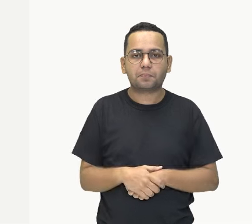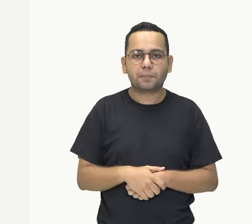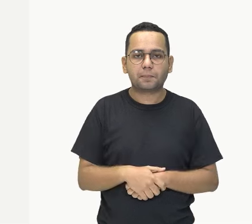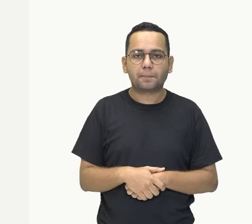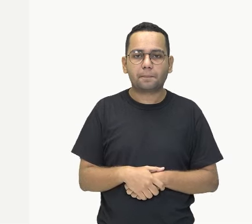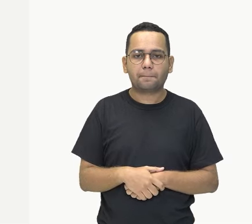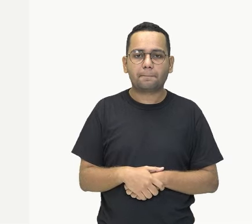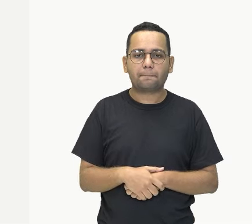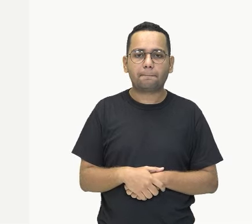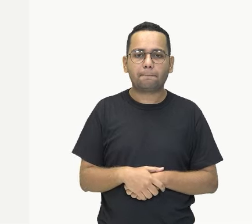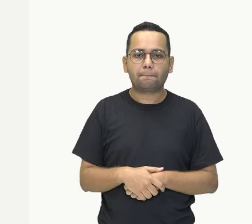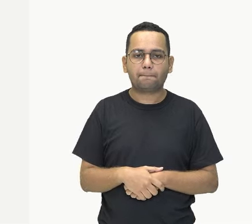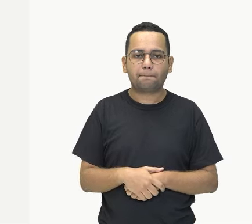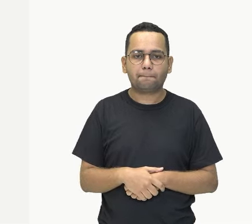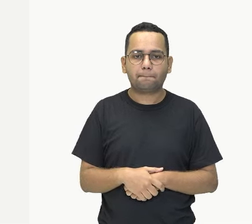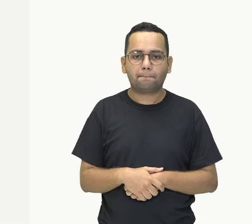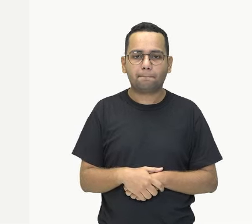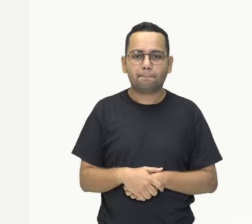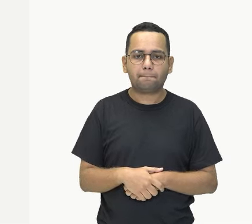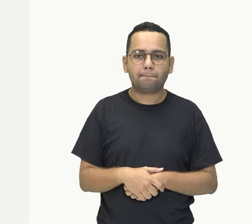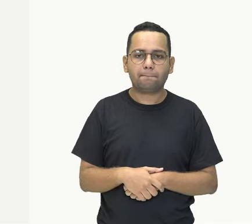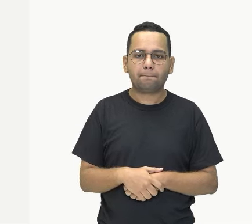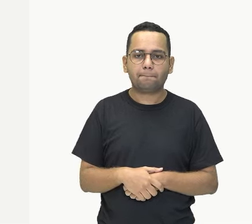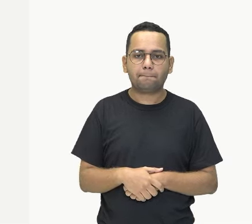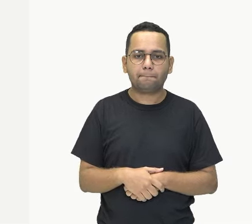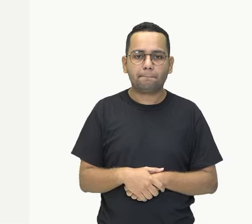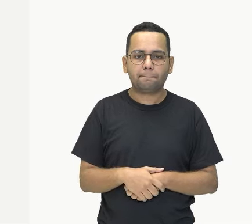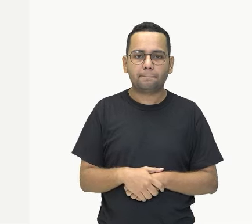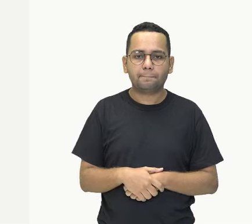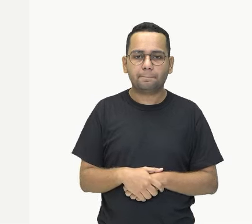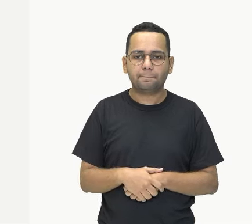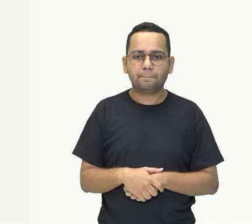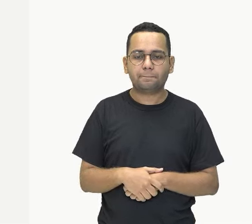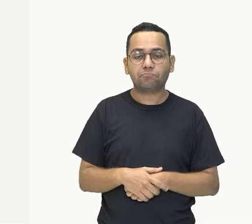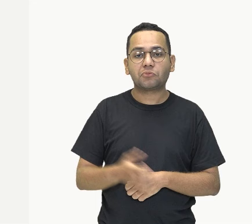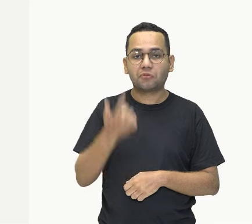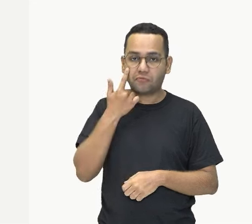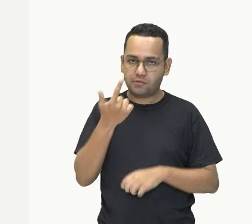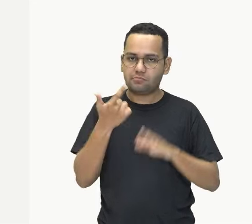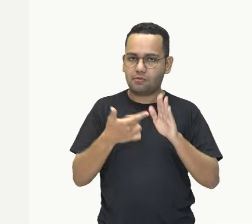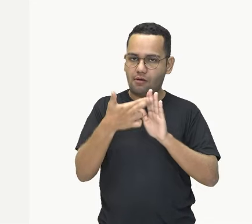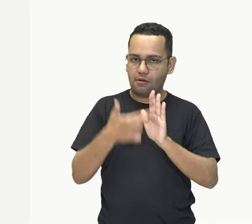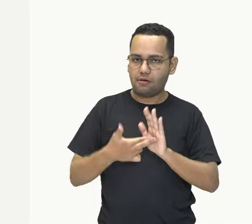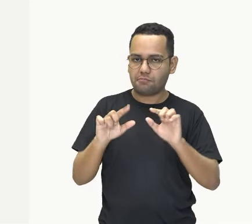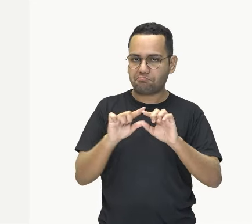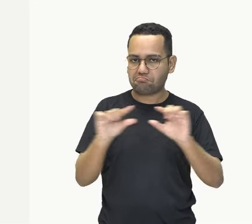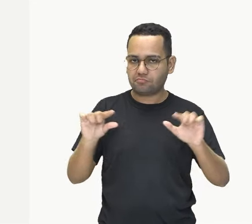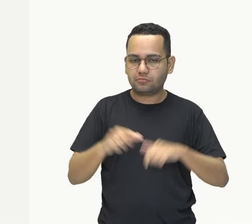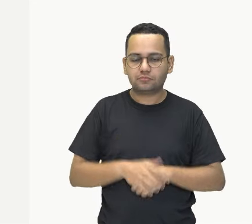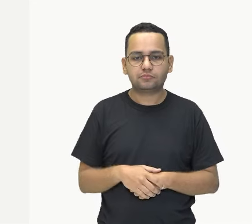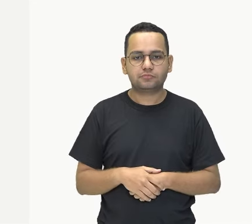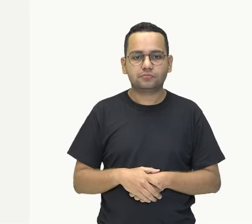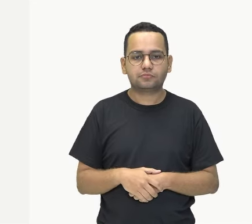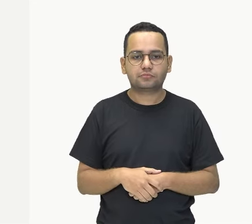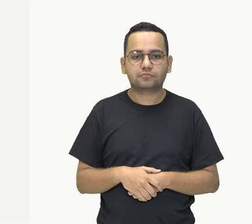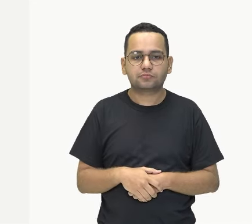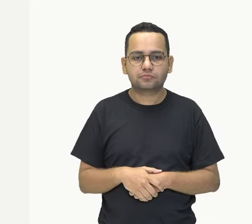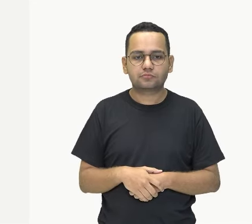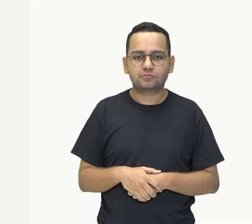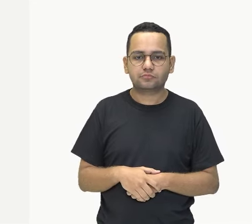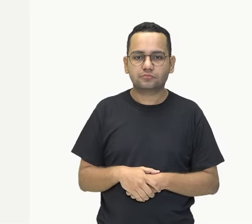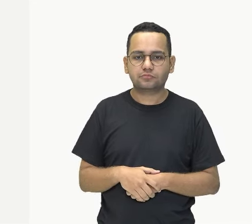monômios. Então, inicialmente, vamos recordar a seguinte propriedade. Aqui,